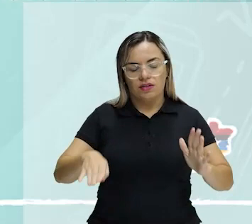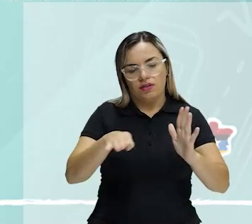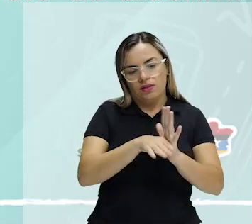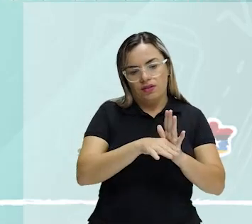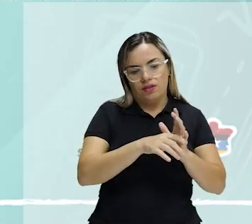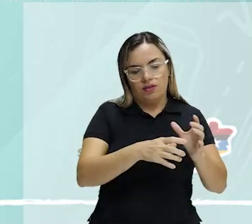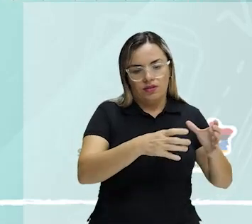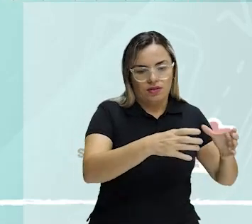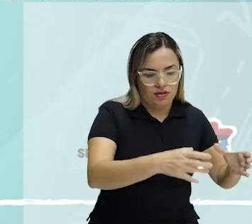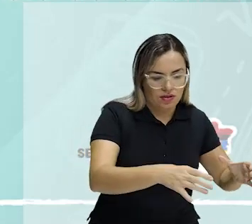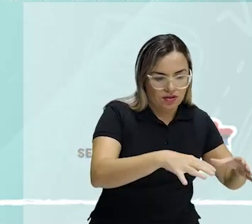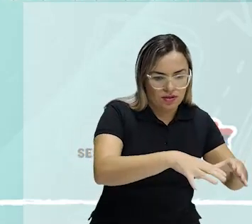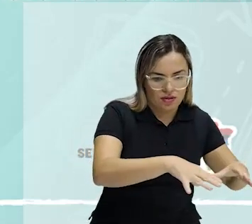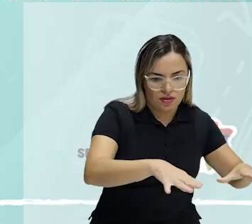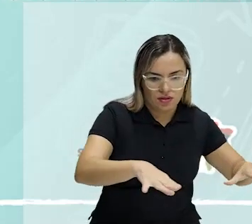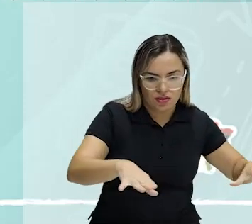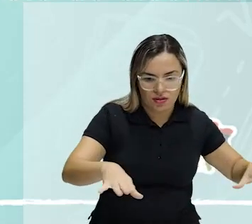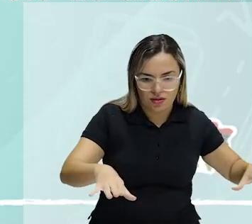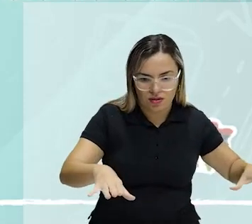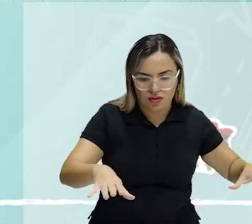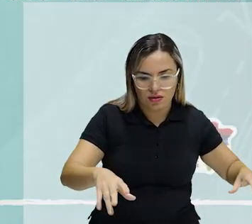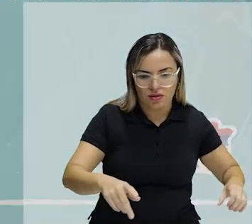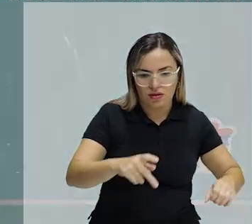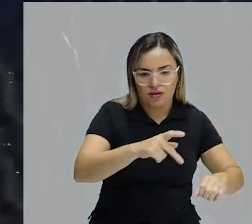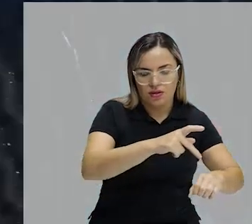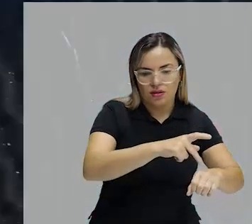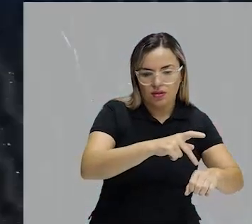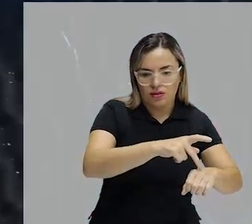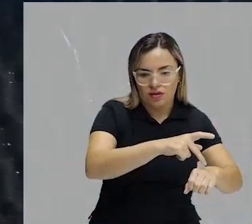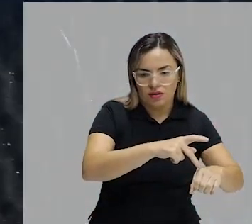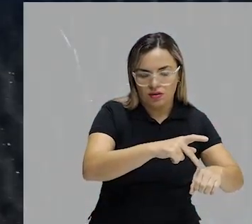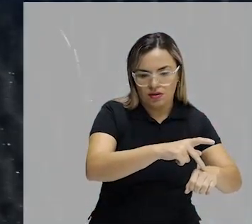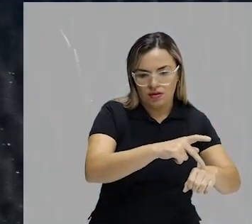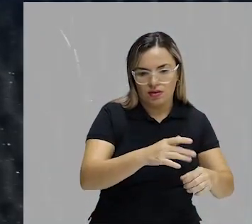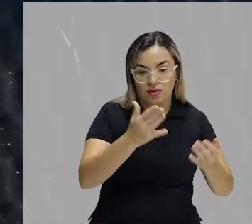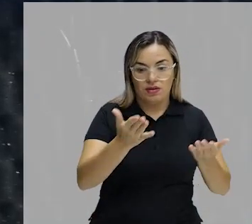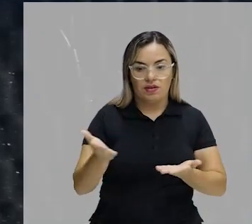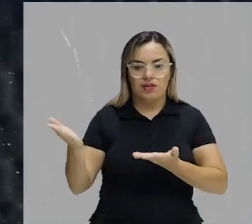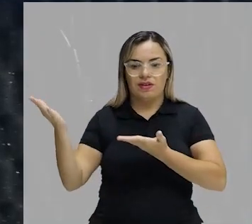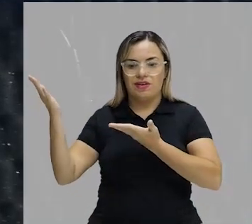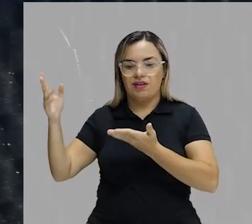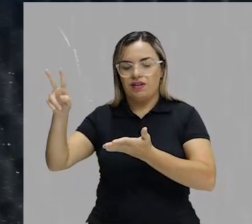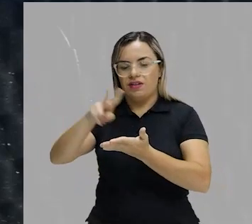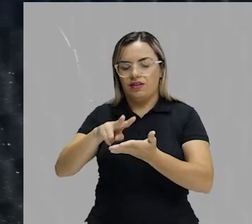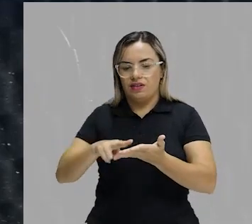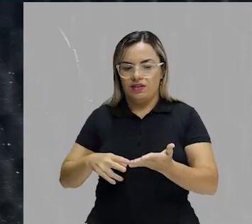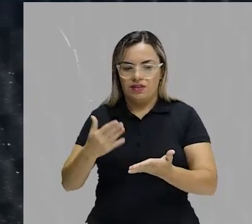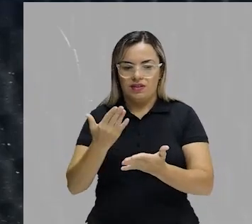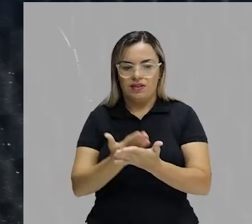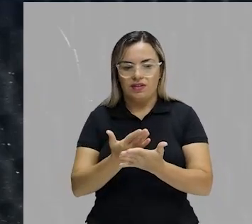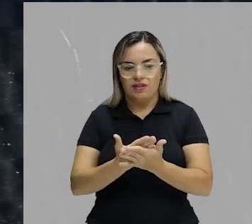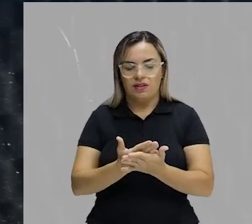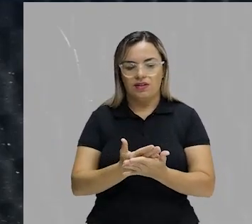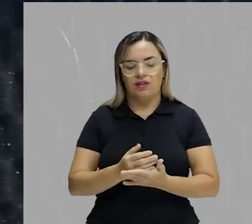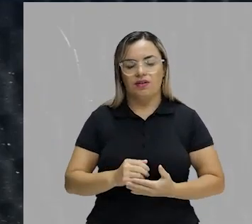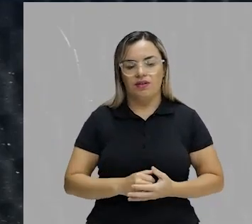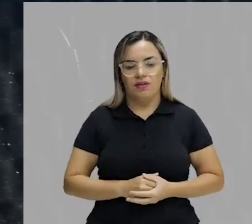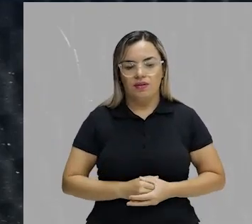chão, escorou-a com pedras, matou a sede da família. Em seguida,